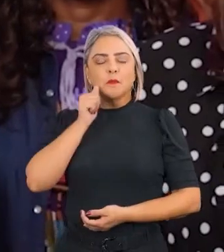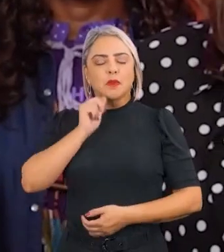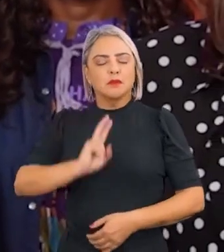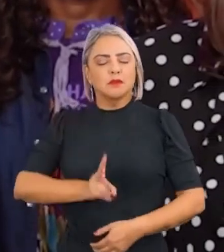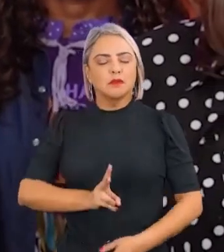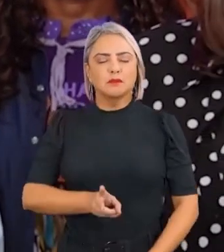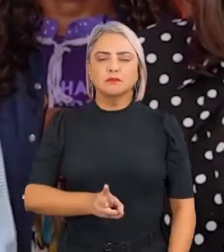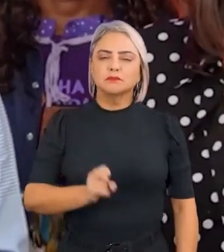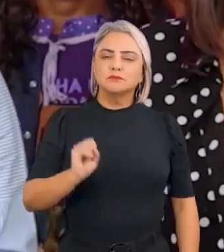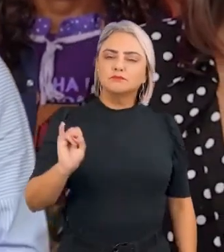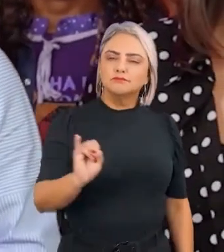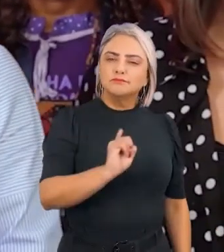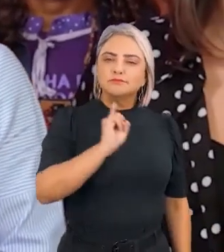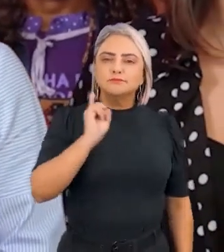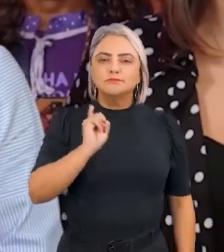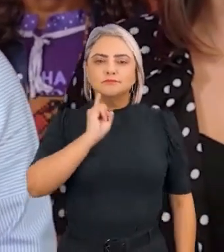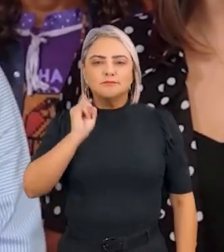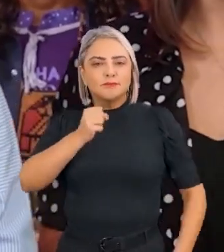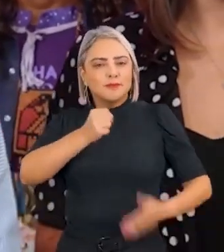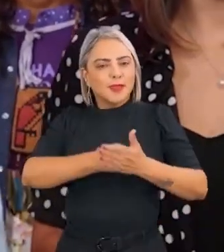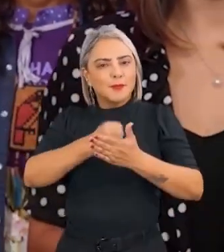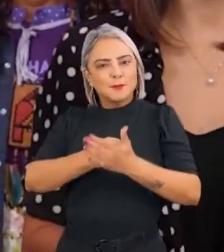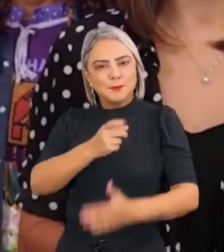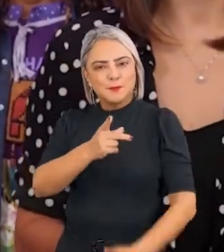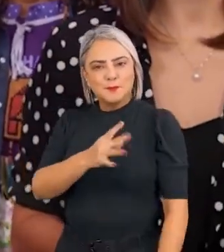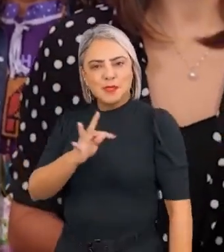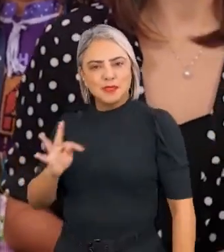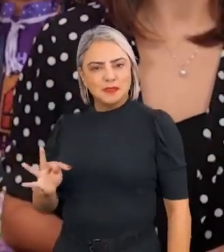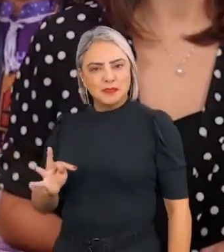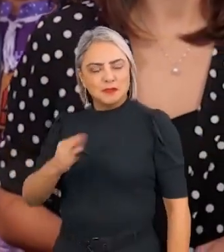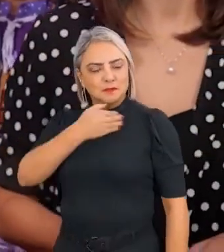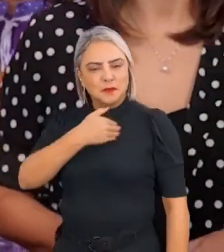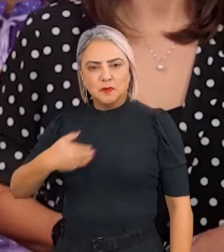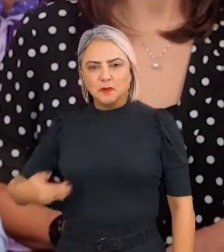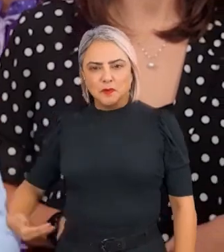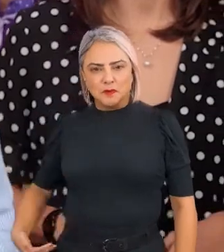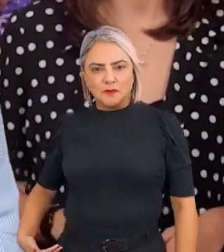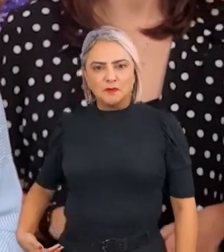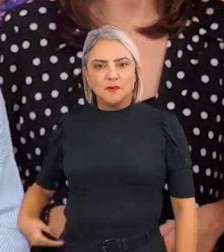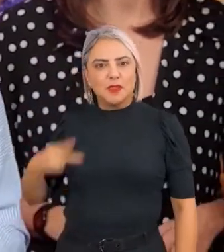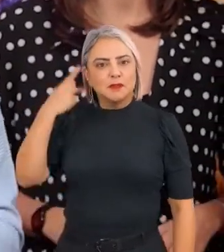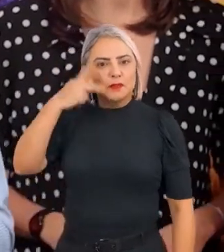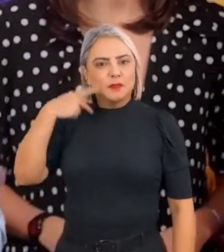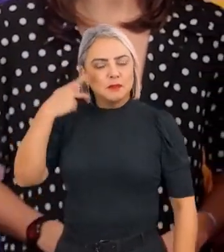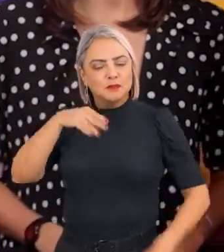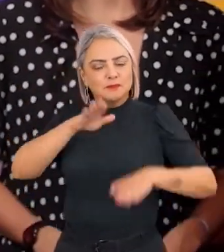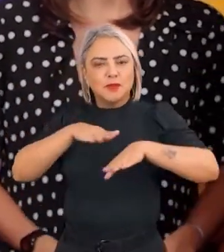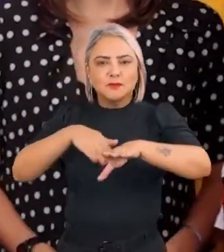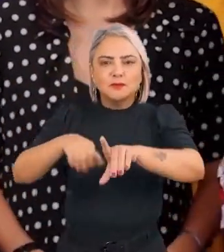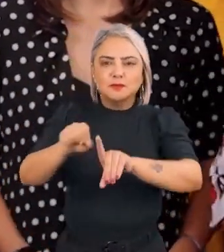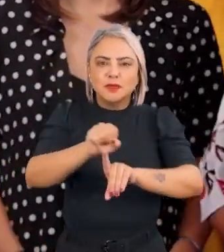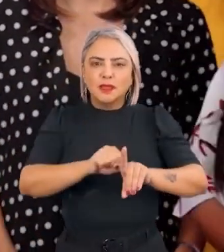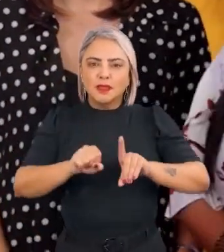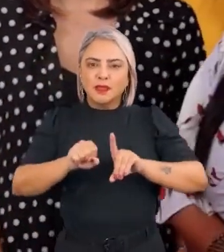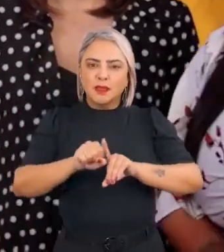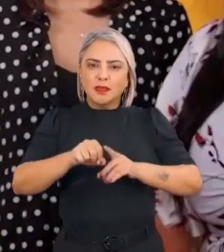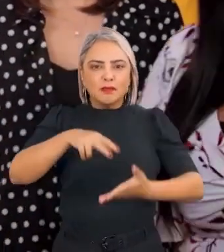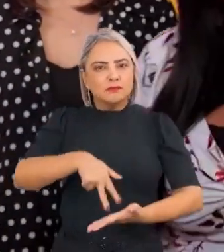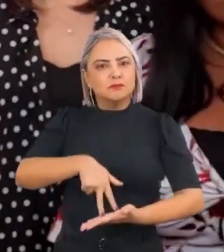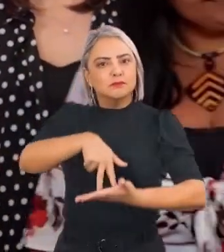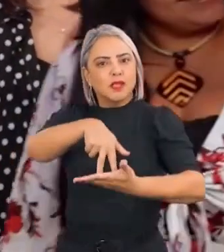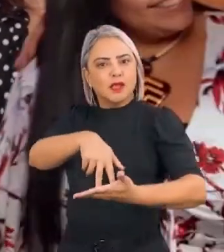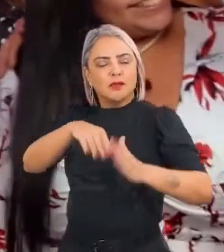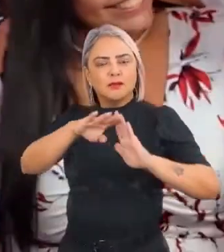A mulher é sempre uma força muito importante nas lutas do PT. Seja em governos, no parlamento, nos movimentos sociais ou na linha